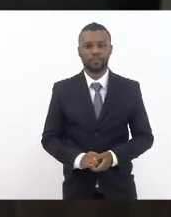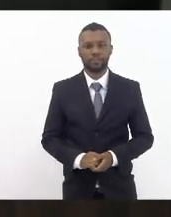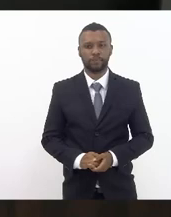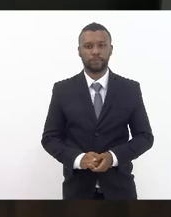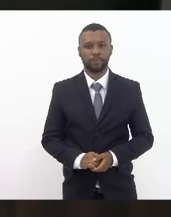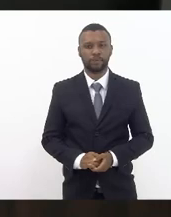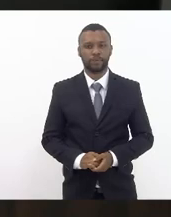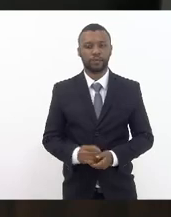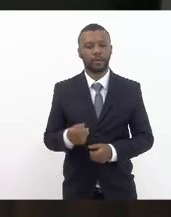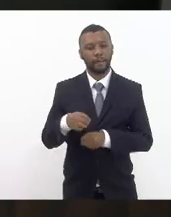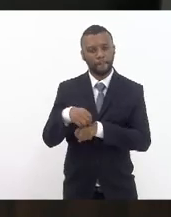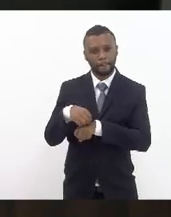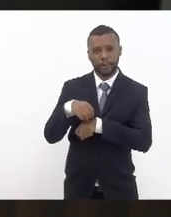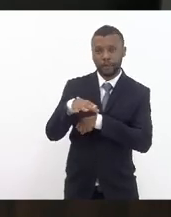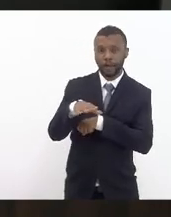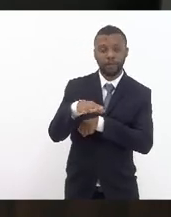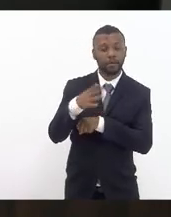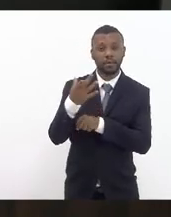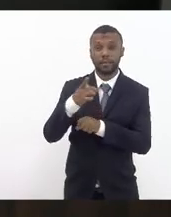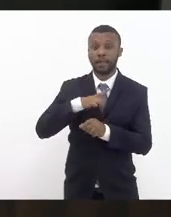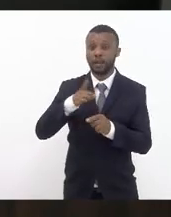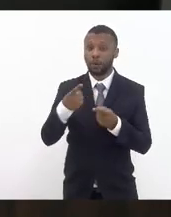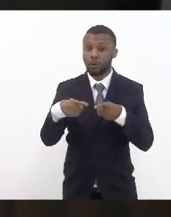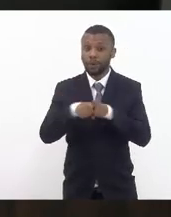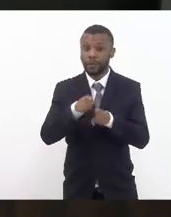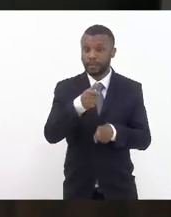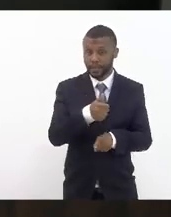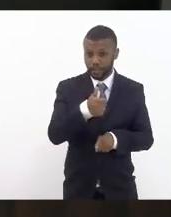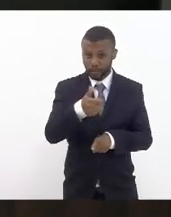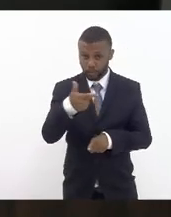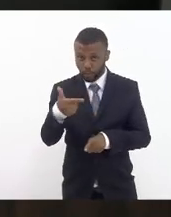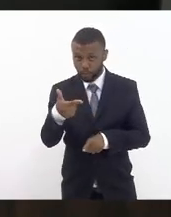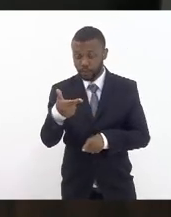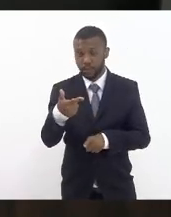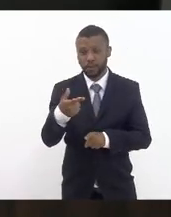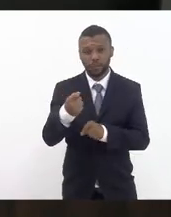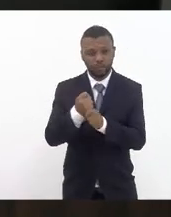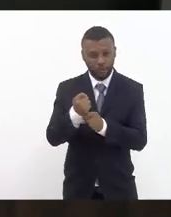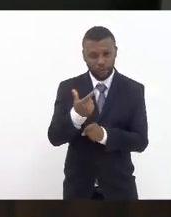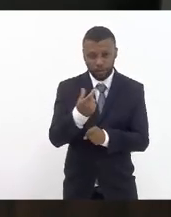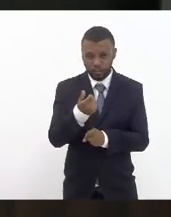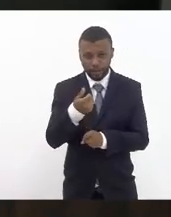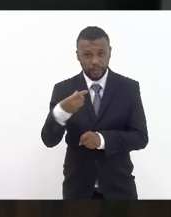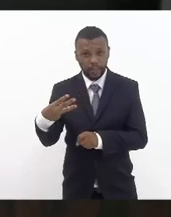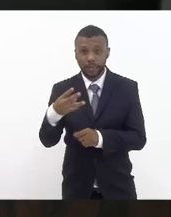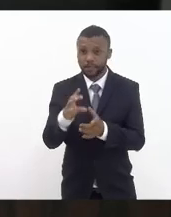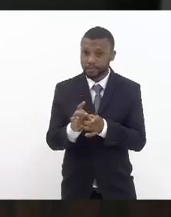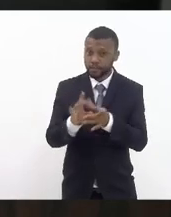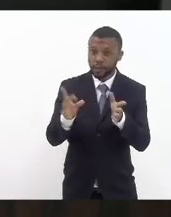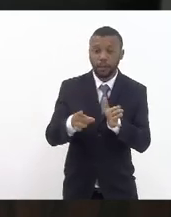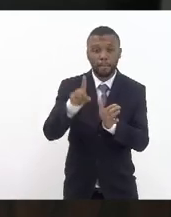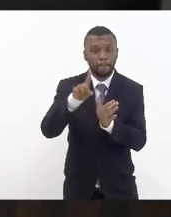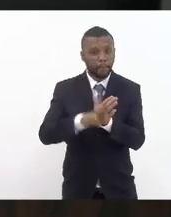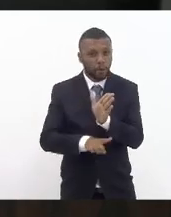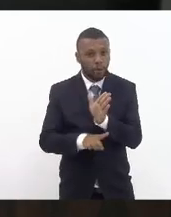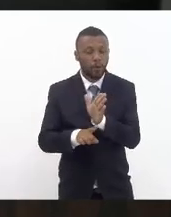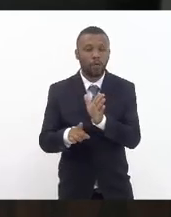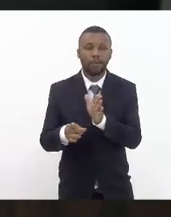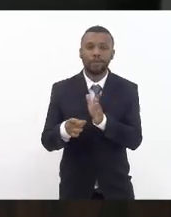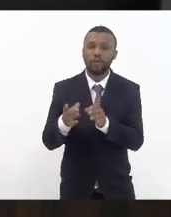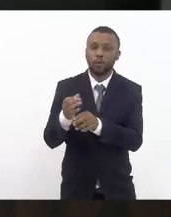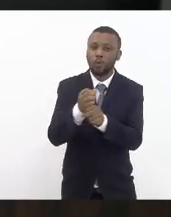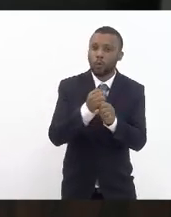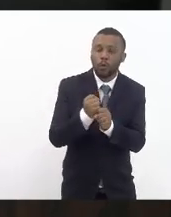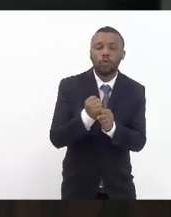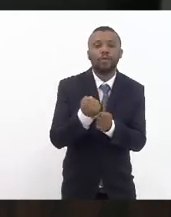Mensagem 05 de 22, que internaliza o convênio 112 de 11 de outubro de 2013 e concede redução de base de cálculo do imposto sobre